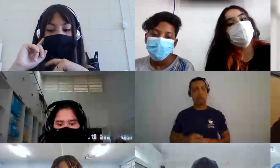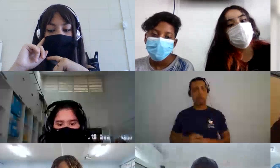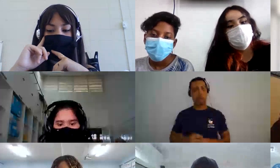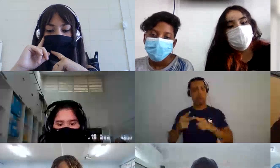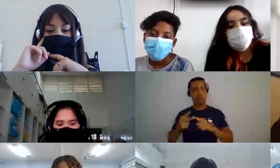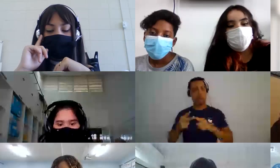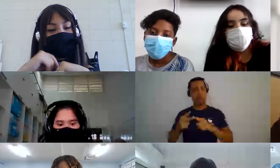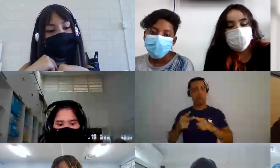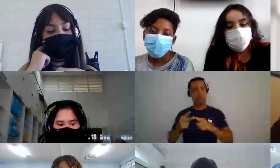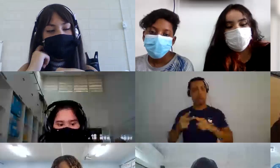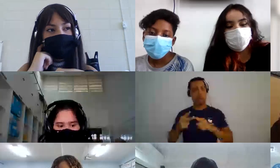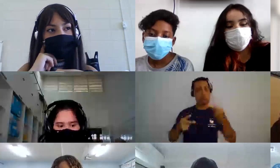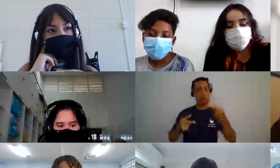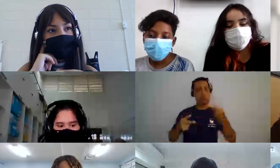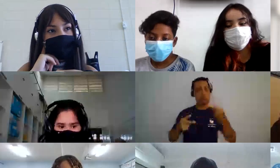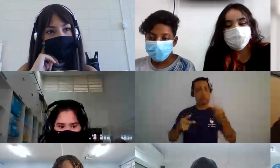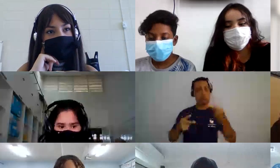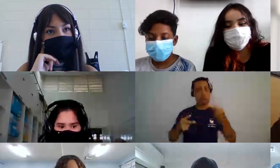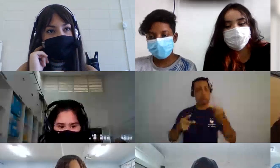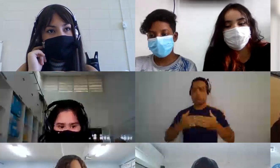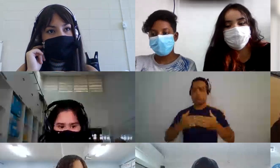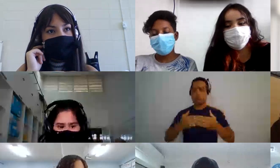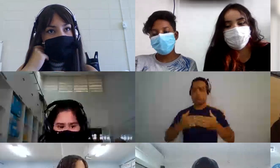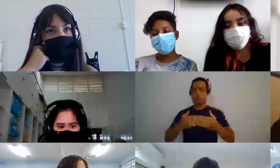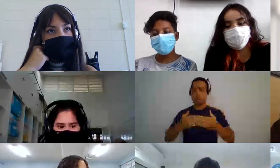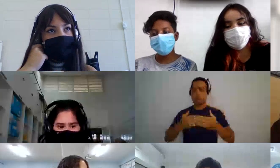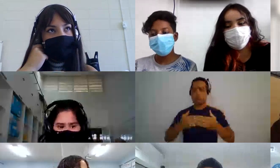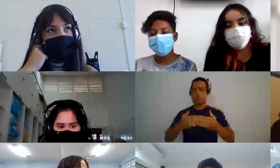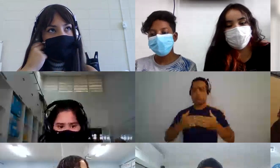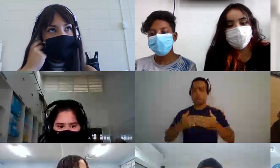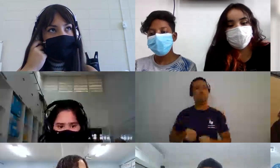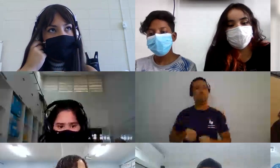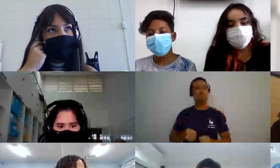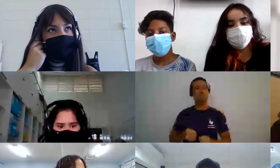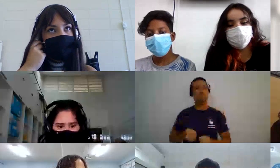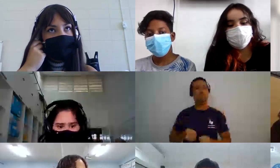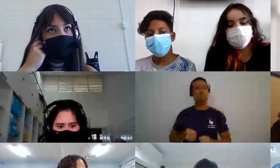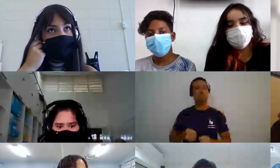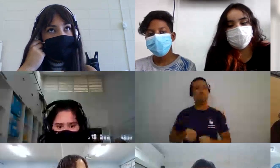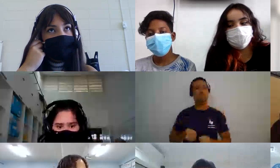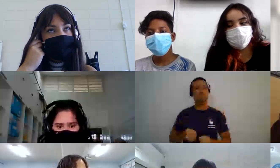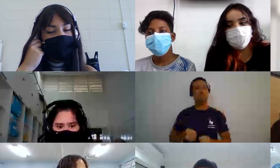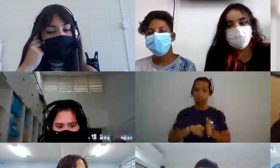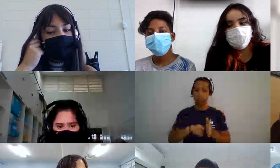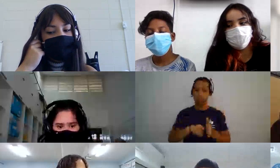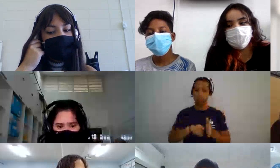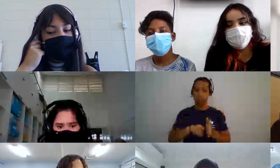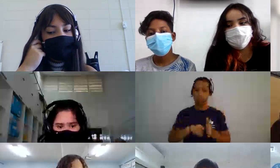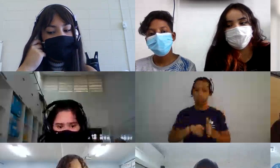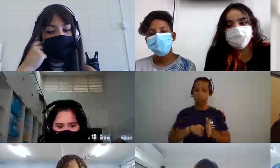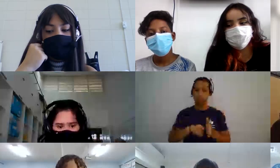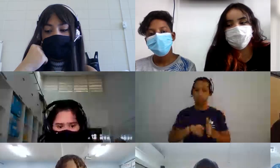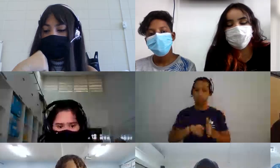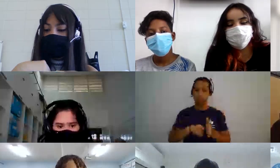já começar a ouvir um pouco as perguntas de vocês, considerações e comentários de vocês. Bom, aí